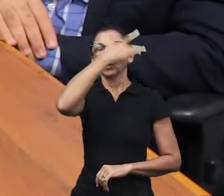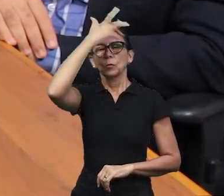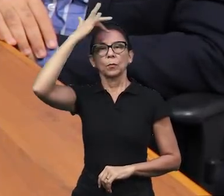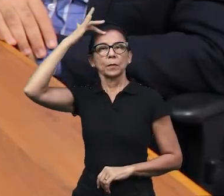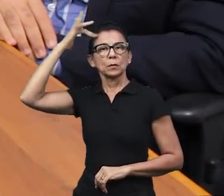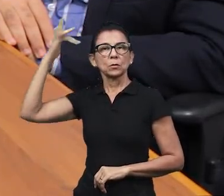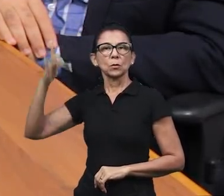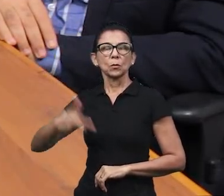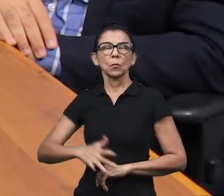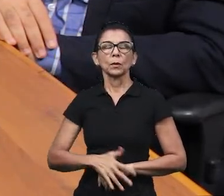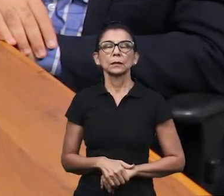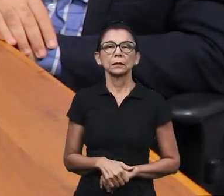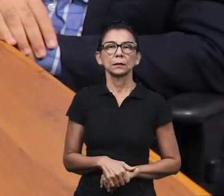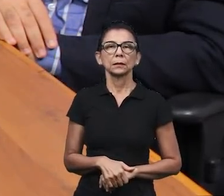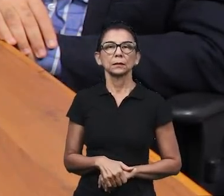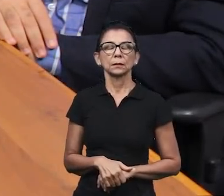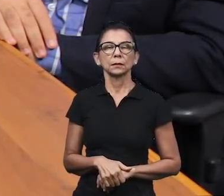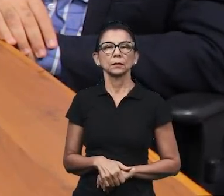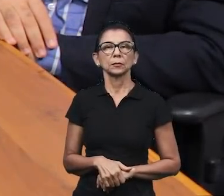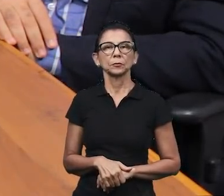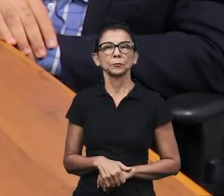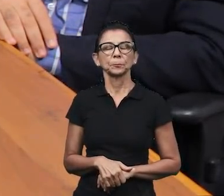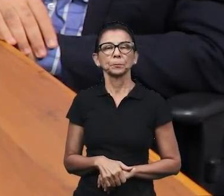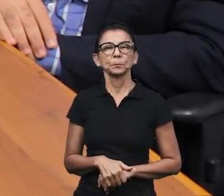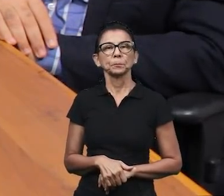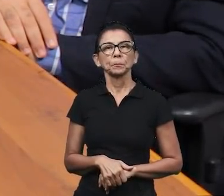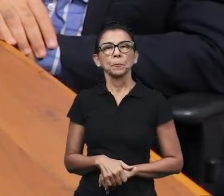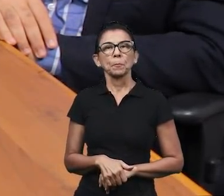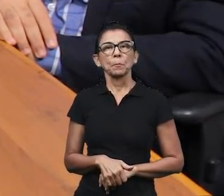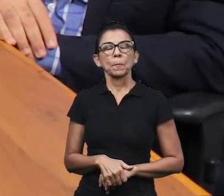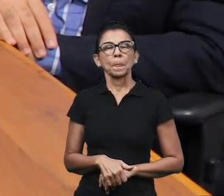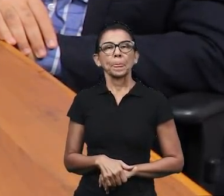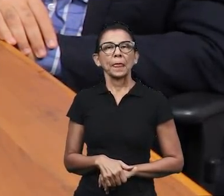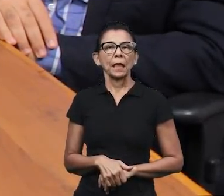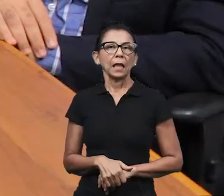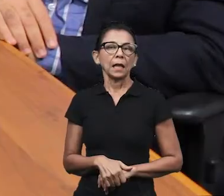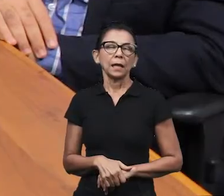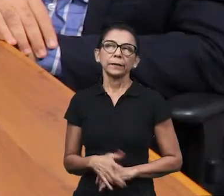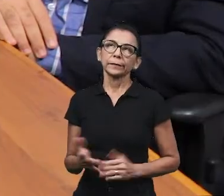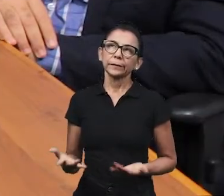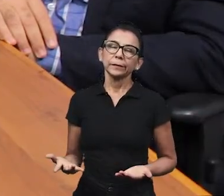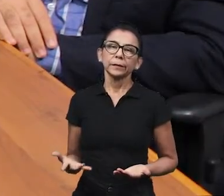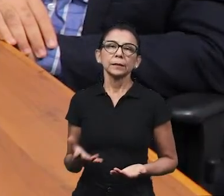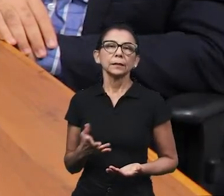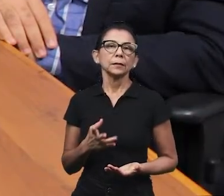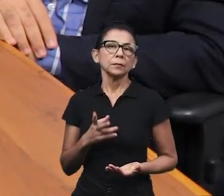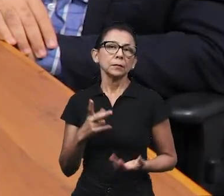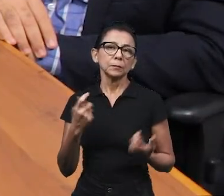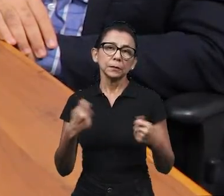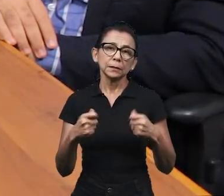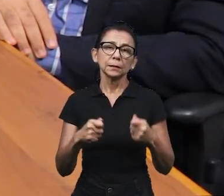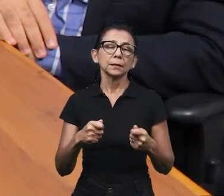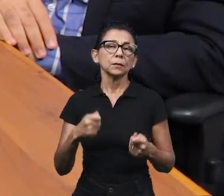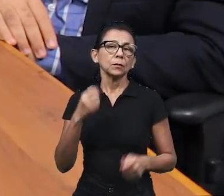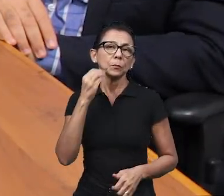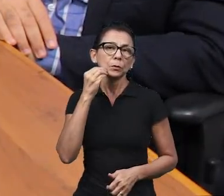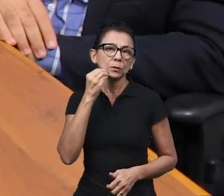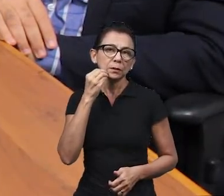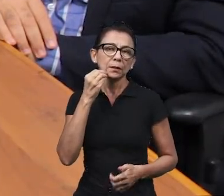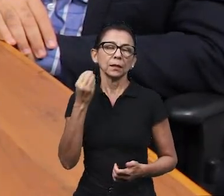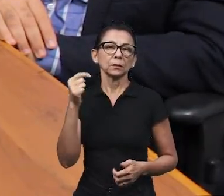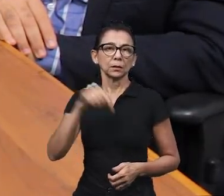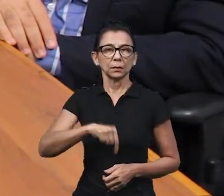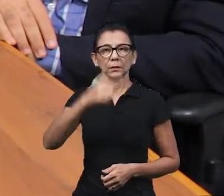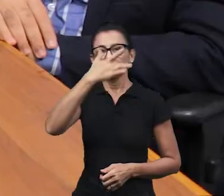mundo quer trabalhar. Então, nós sempre estamos aqui dando oportunidades, porque é importante você dar oportunidade. Não é? Aqui